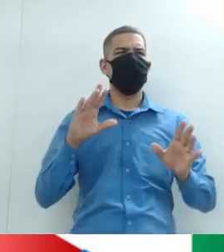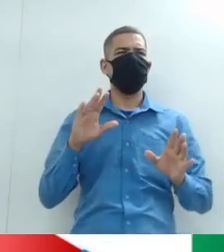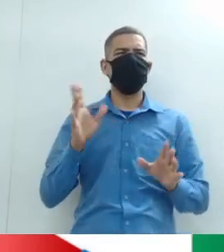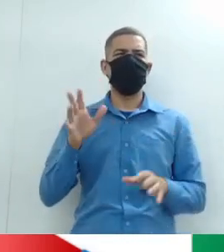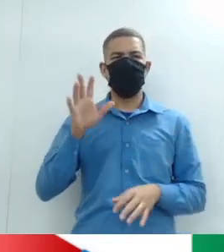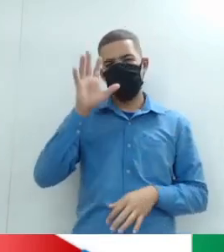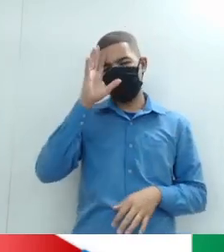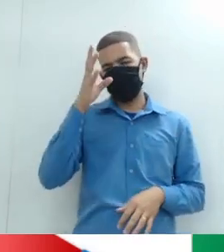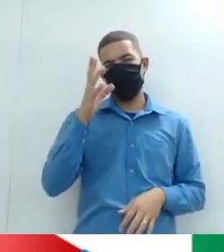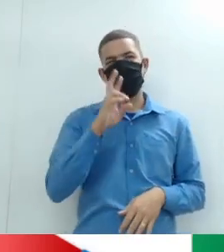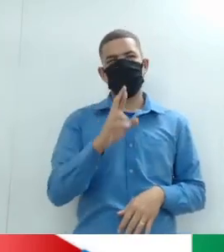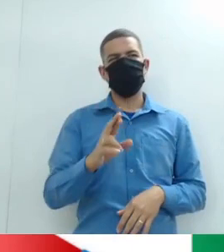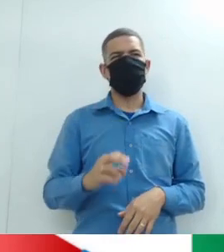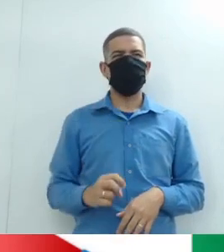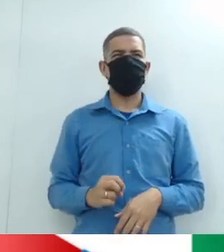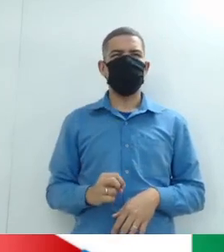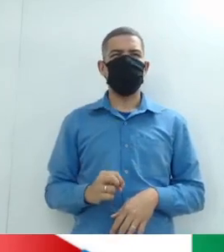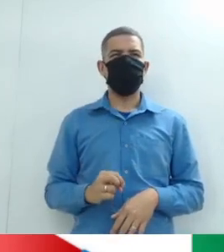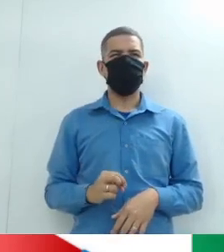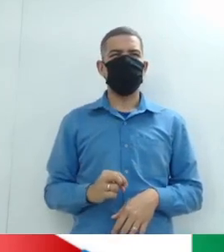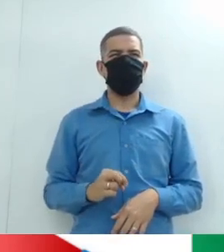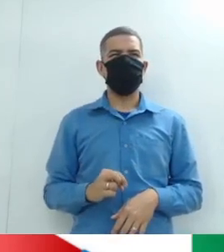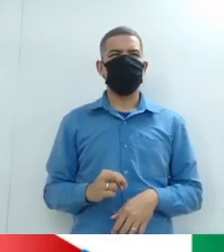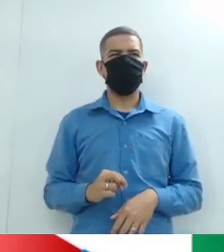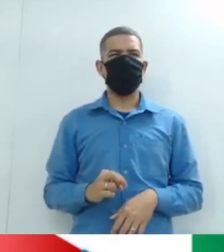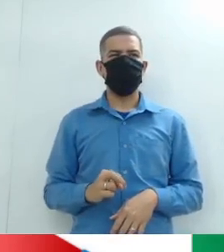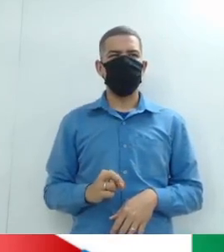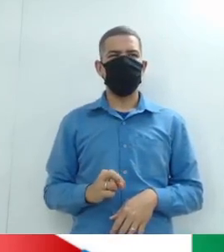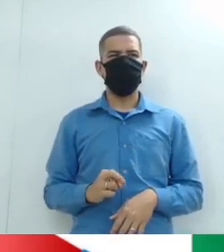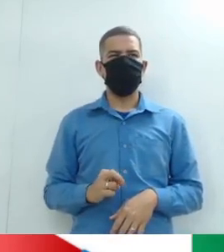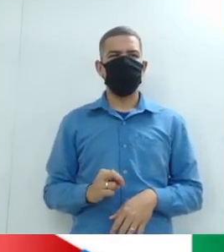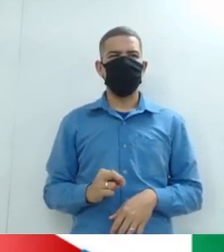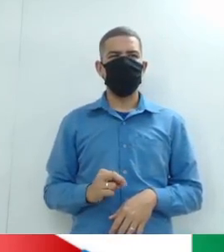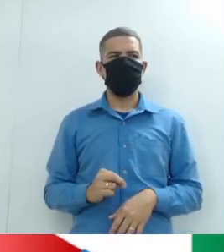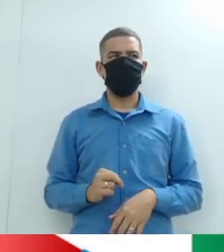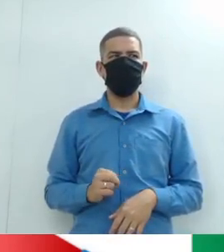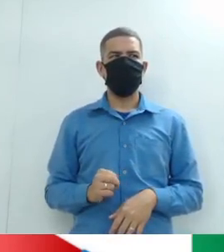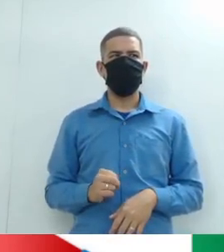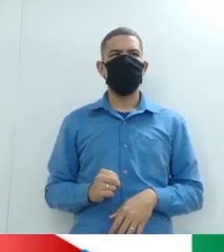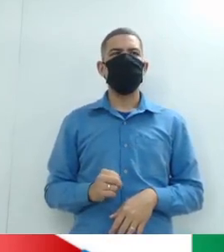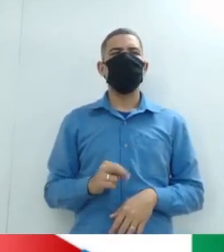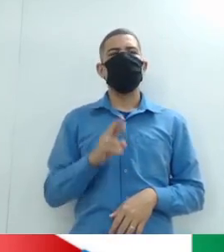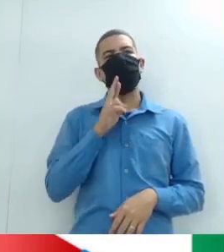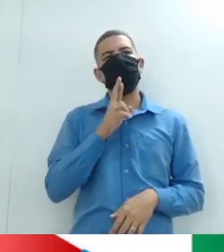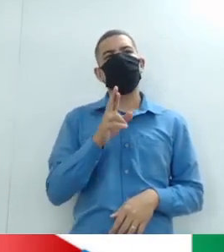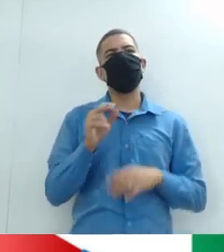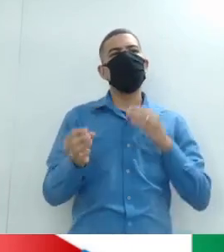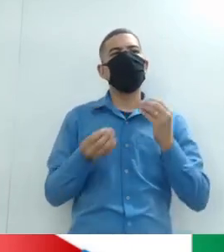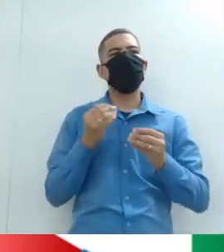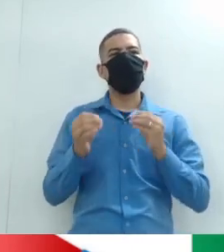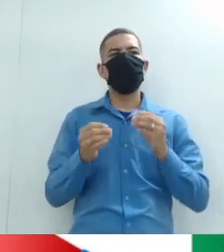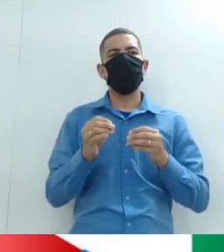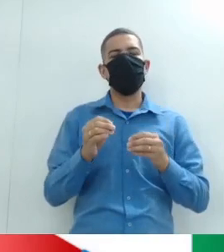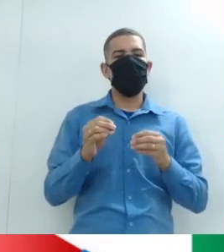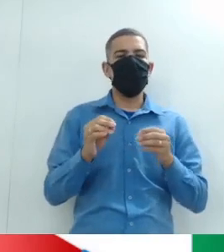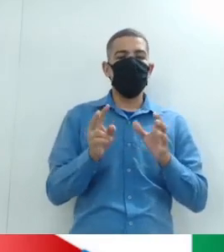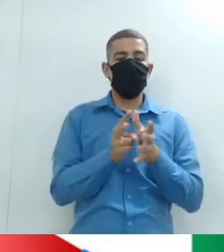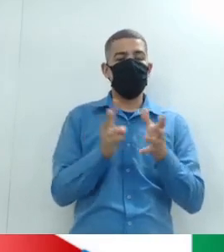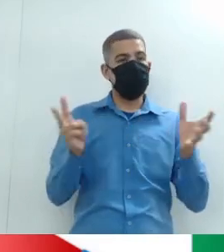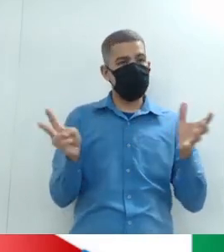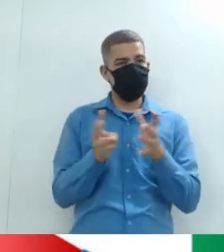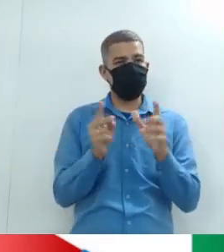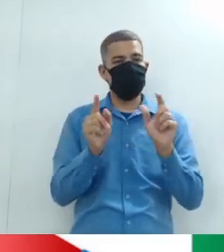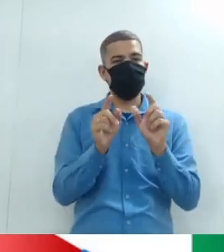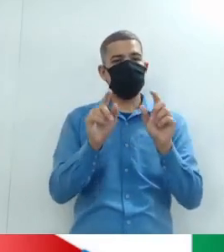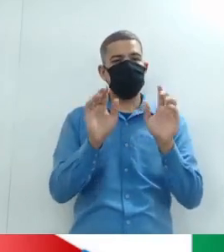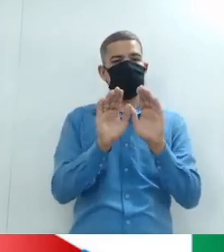para vocês. Mas vamos para a resolução. Já dei a resposta aí, tá aí o gabaritão, tá? Resolução, volume do cubo